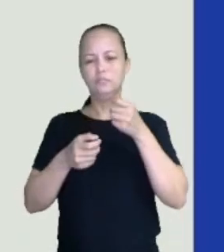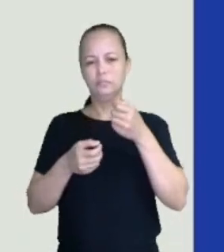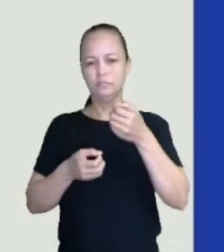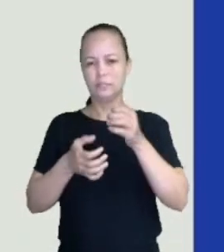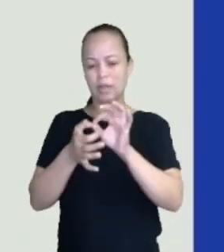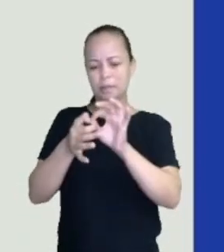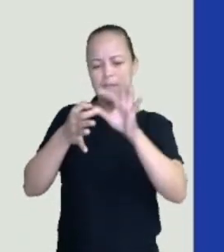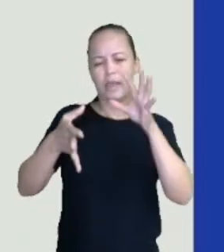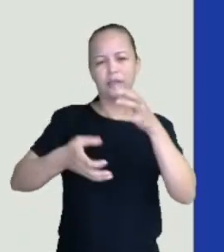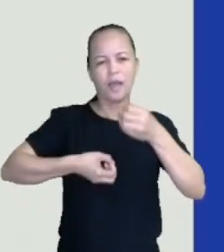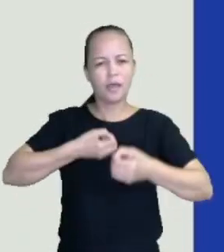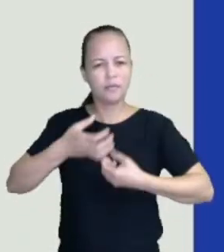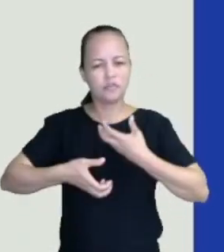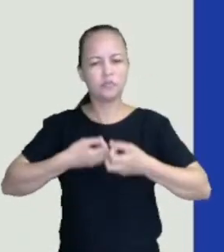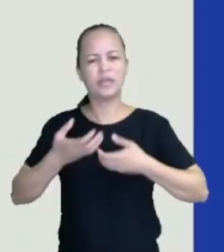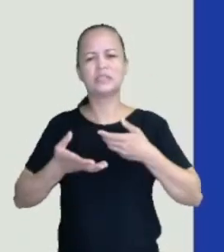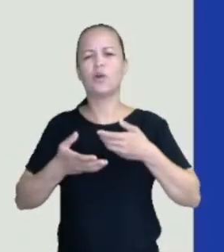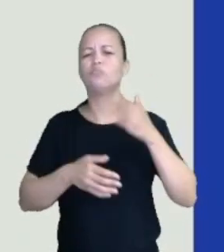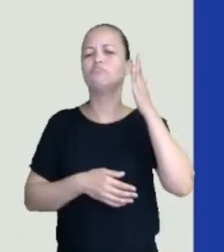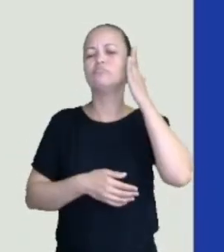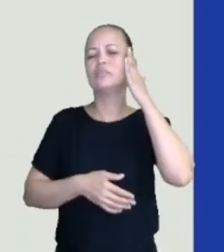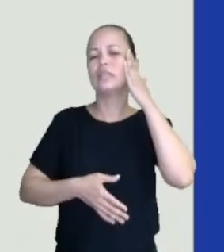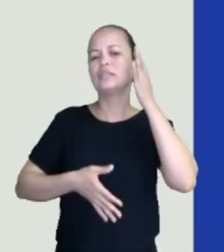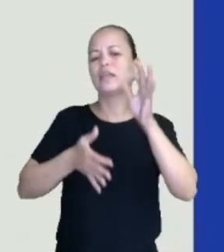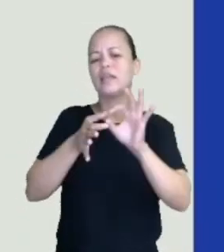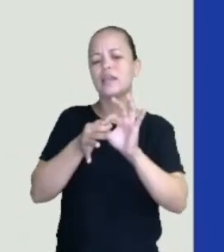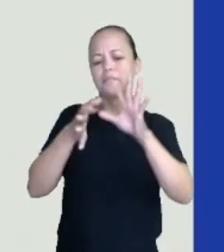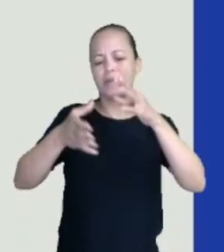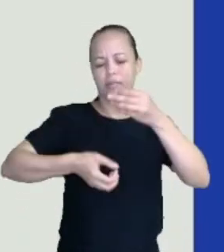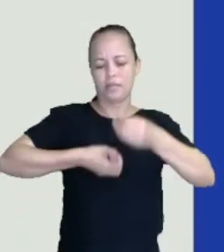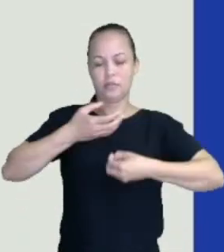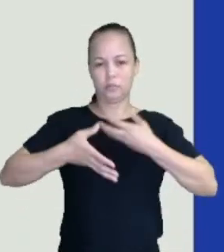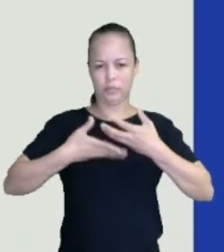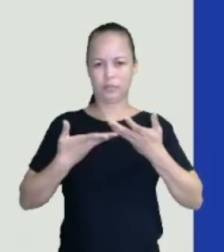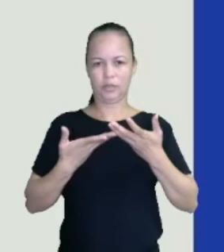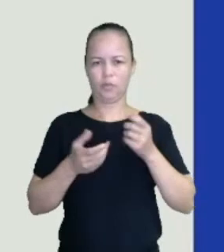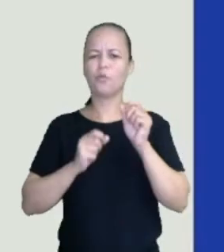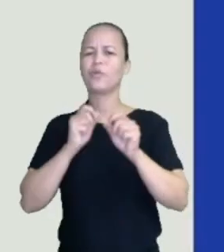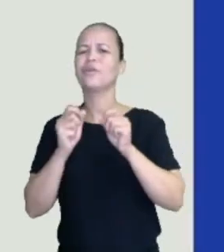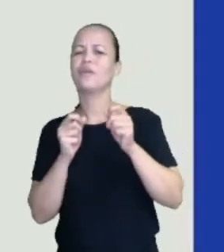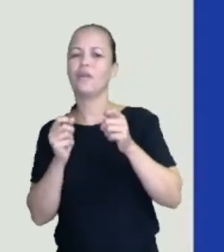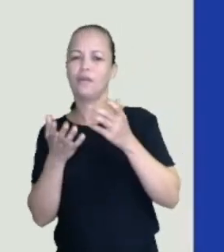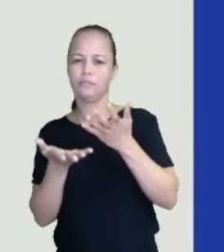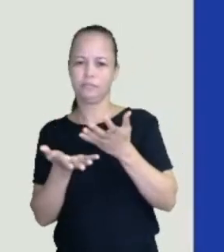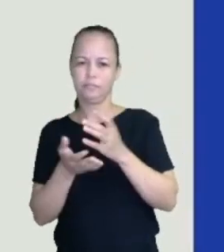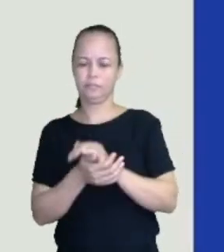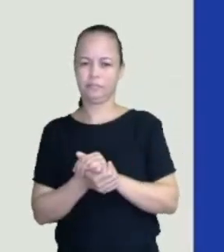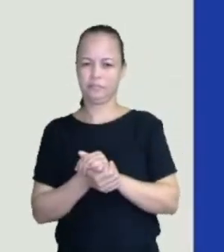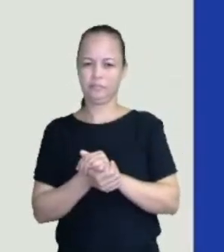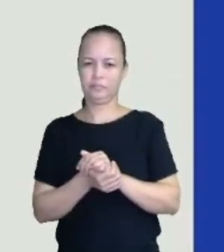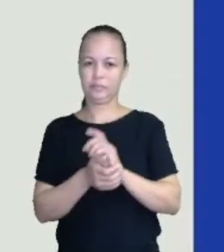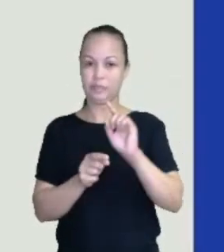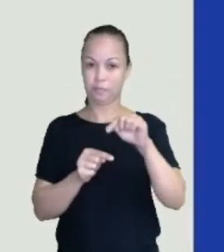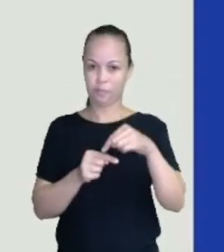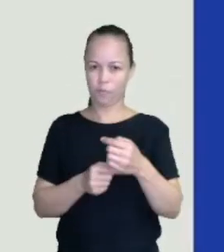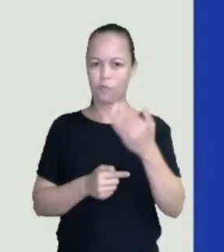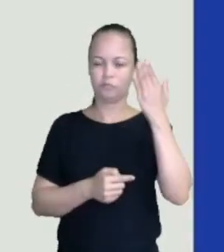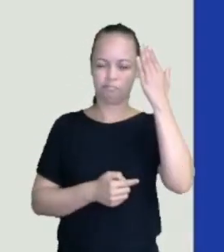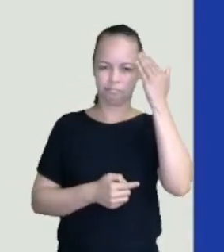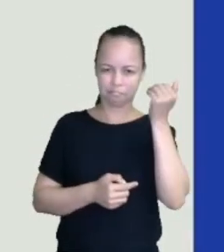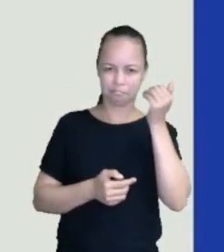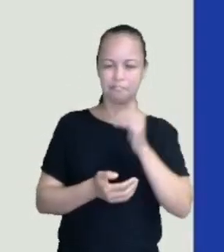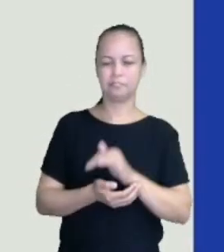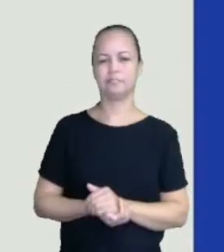se entende por liberdade de expressão? Vamos saber? Mas daqui a pouquinho.